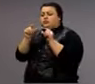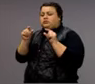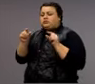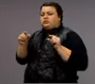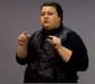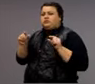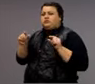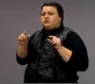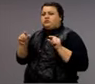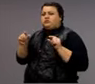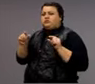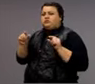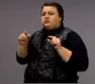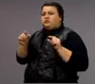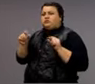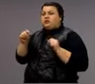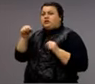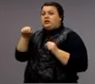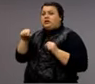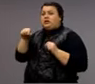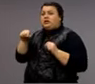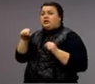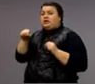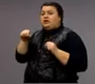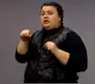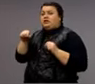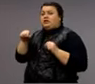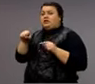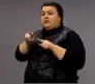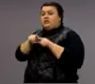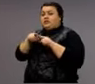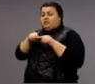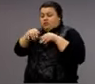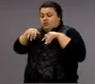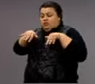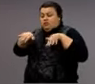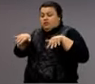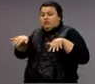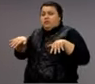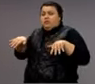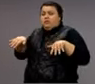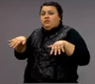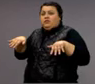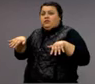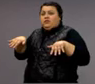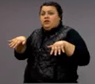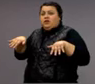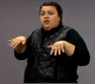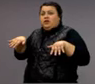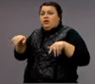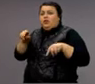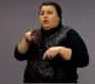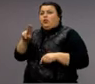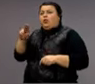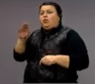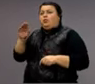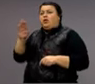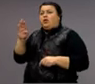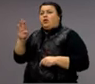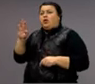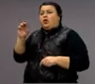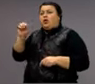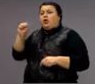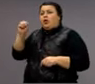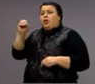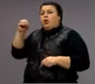brônquios. Os brônquios vão se ramificar em bronquíolos, que